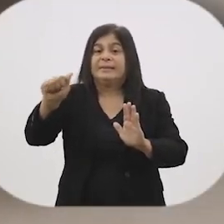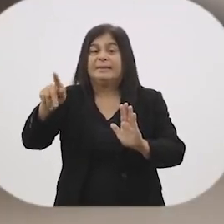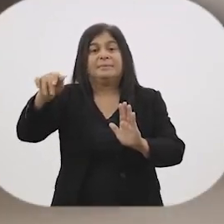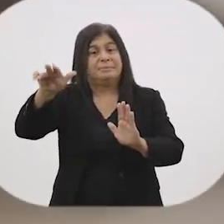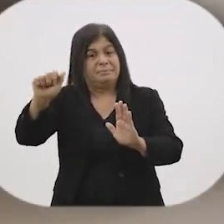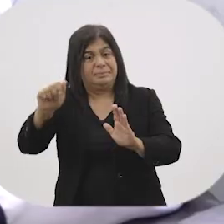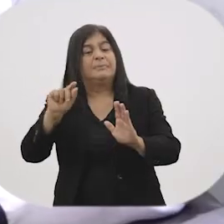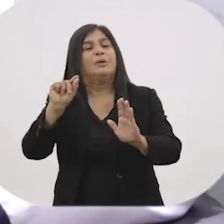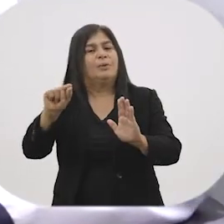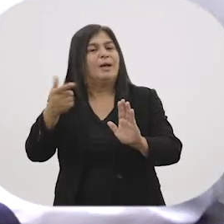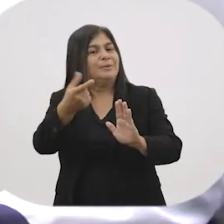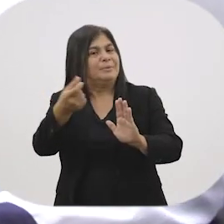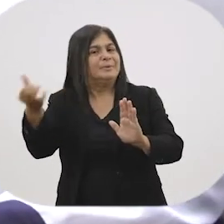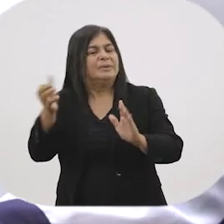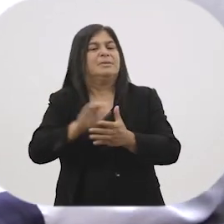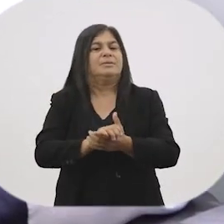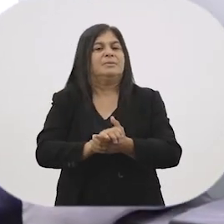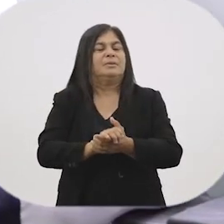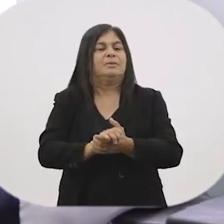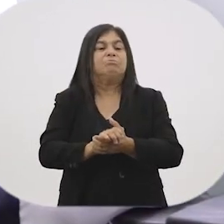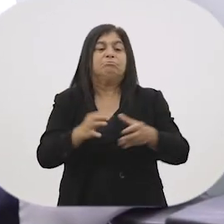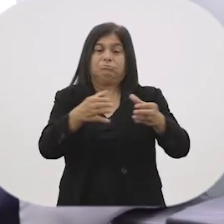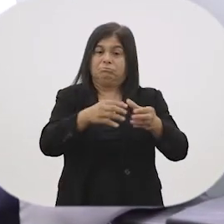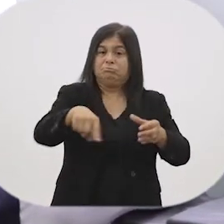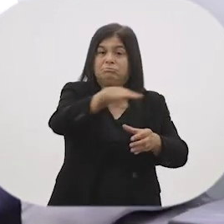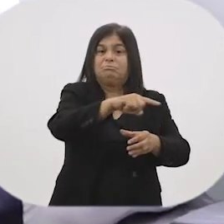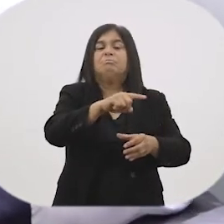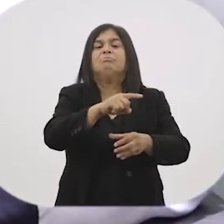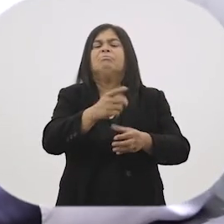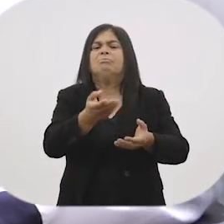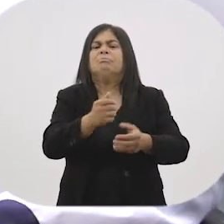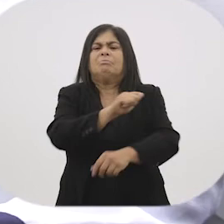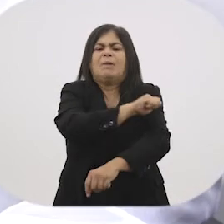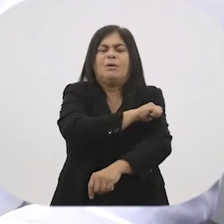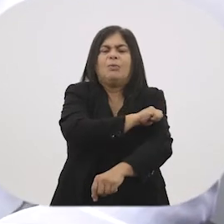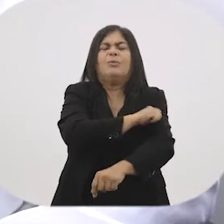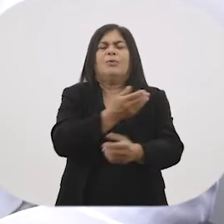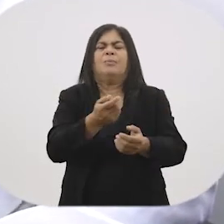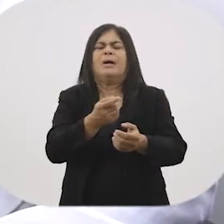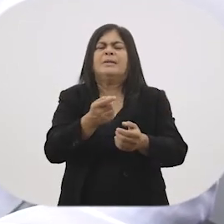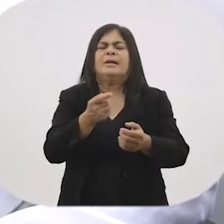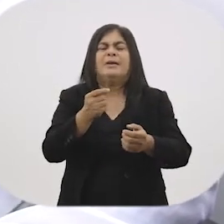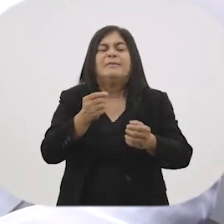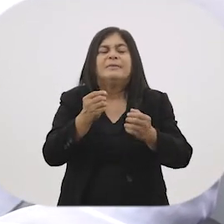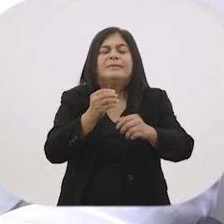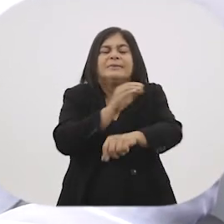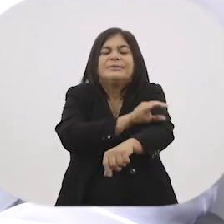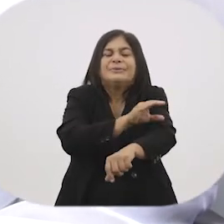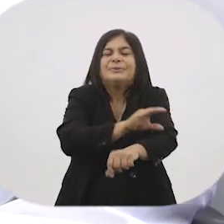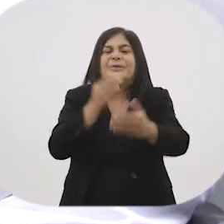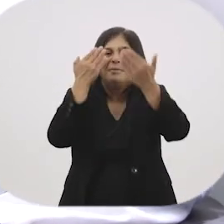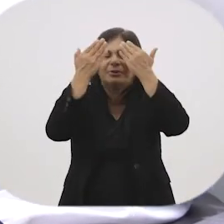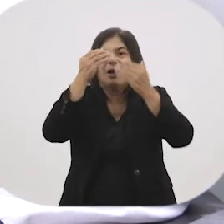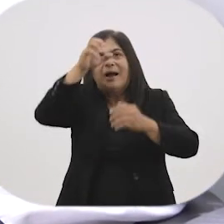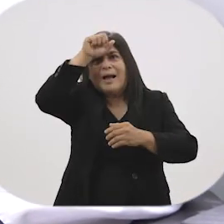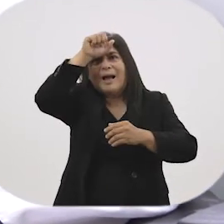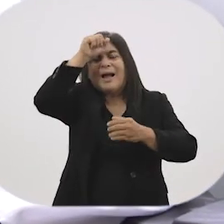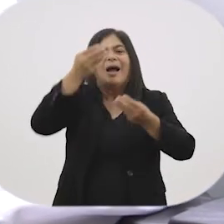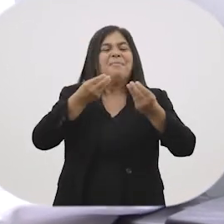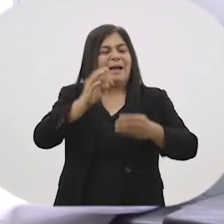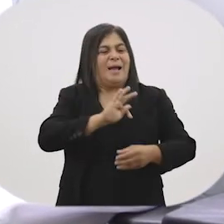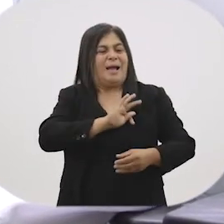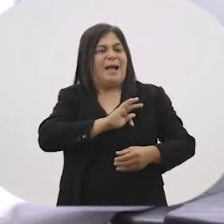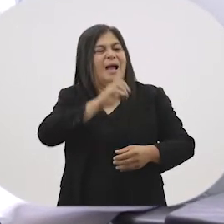2006 para esses alunos do curso de psicologia poder estagiar em projetos como esse vai além do aprendizado